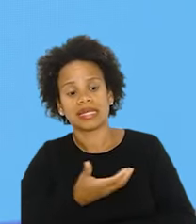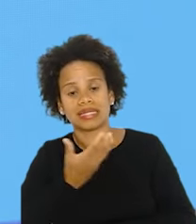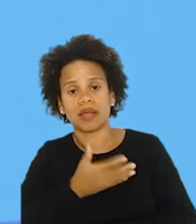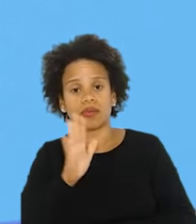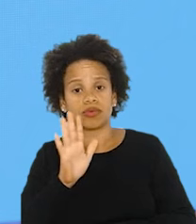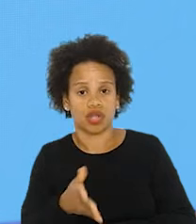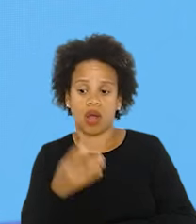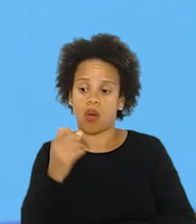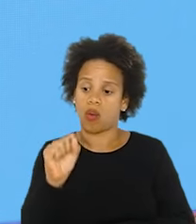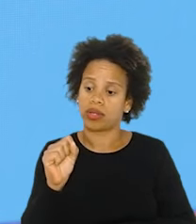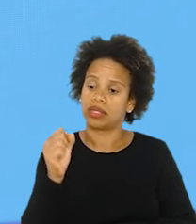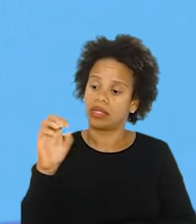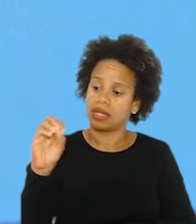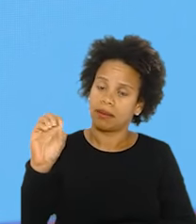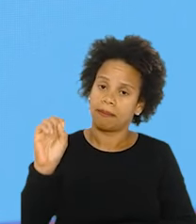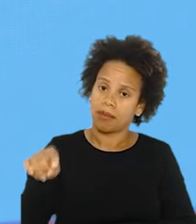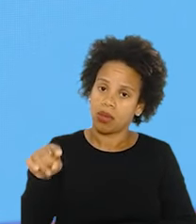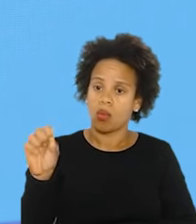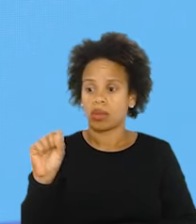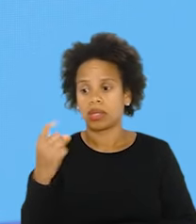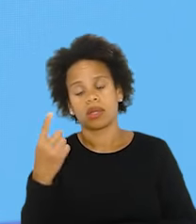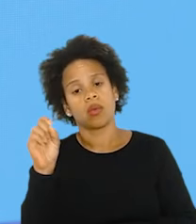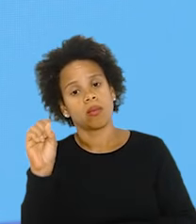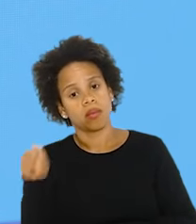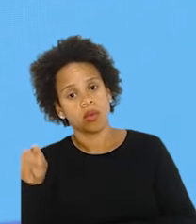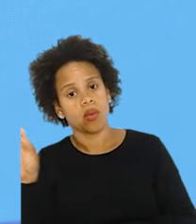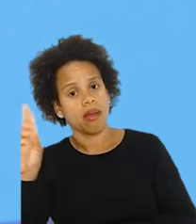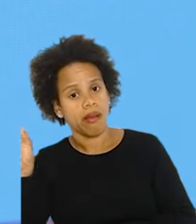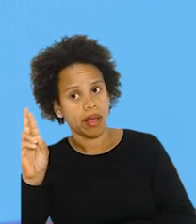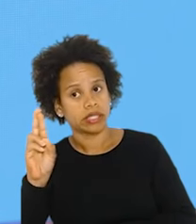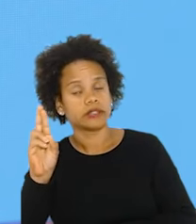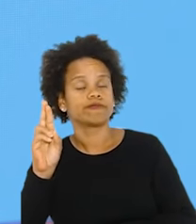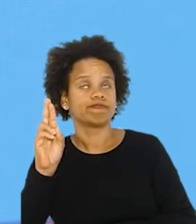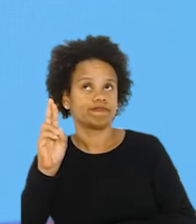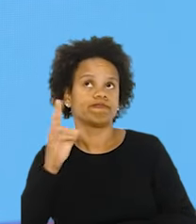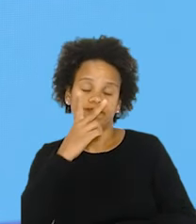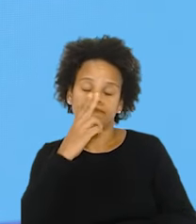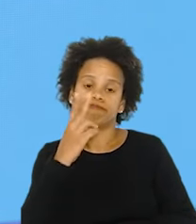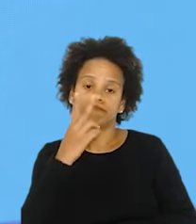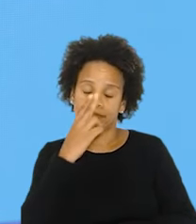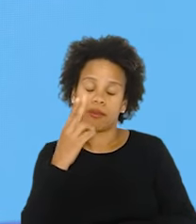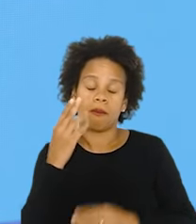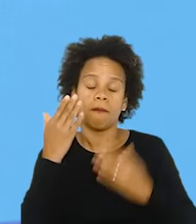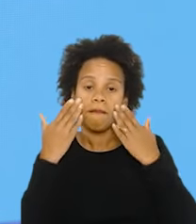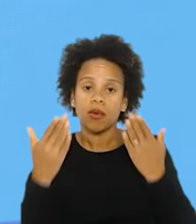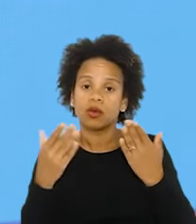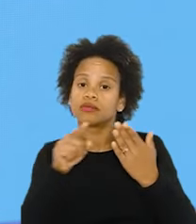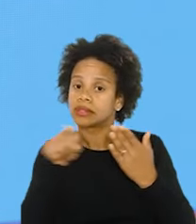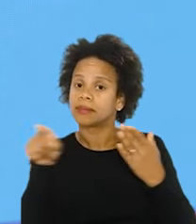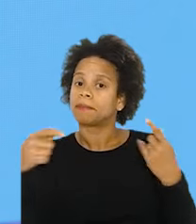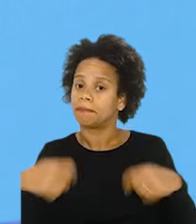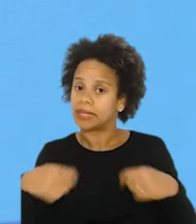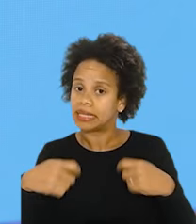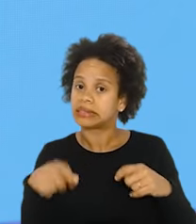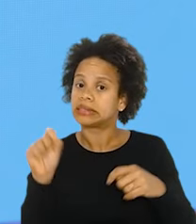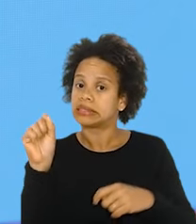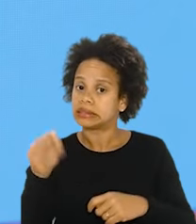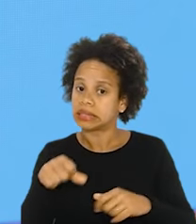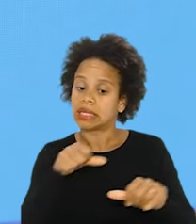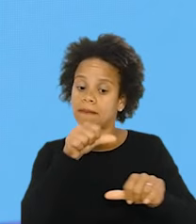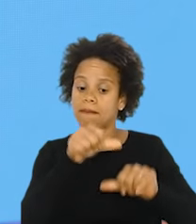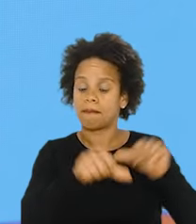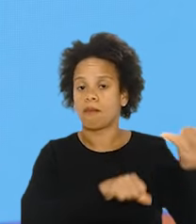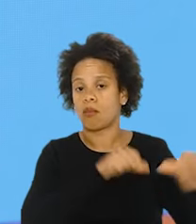já faturando R 80$ 81.000 é um grande indício de que Você Precisa sim eh efetuar a